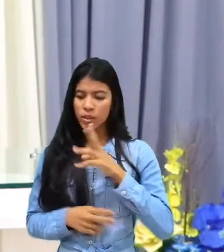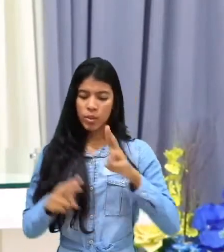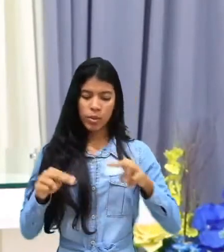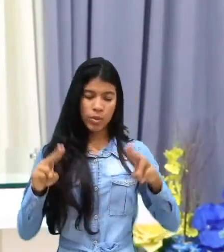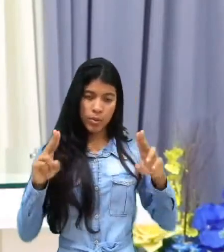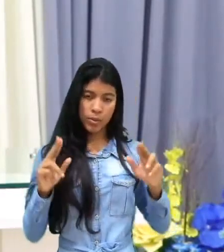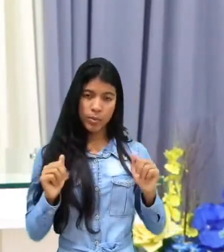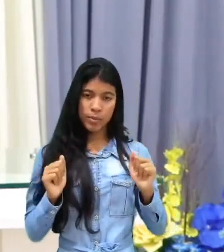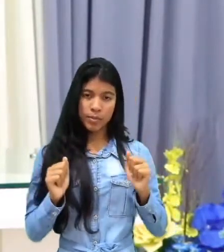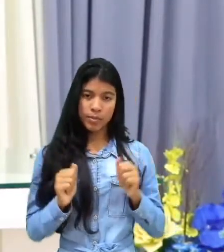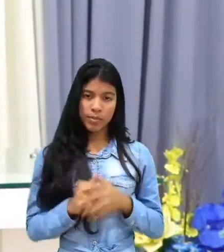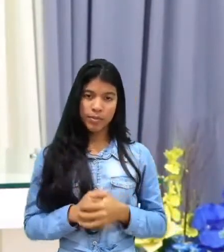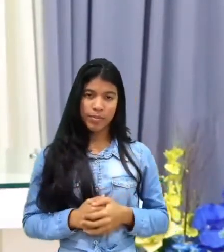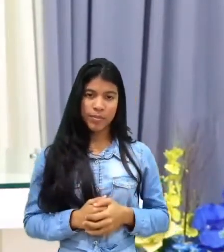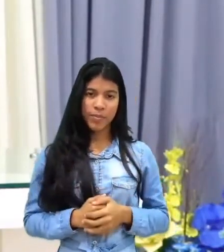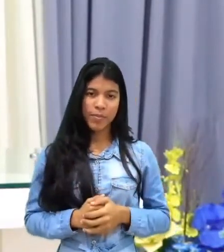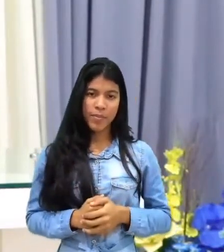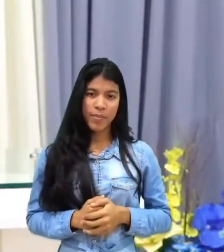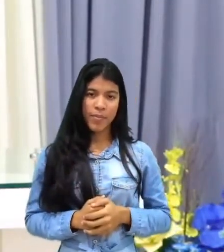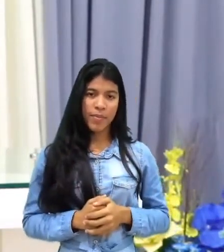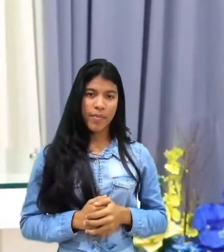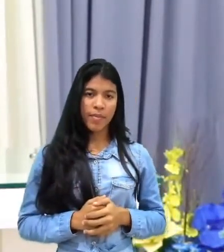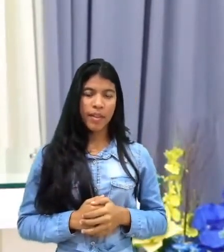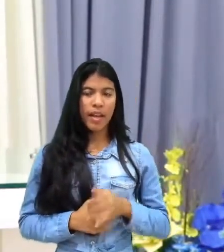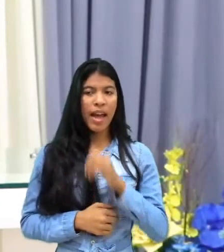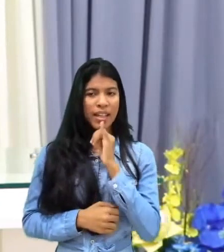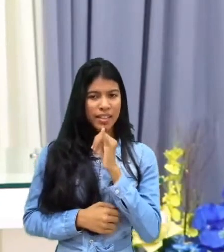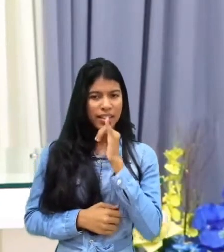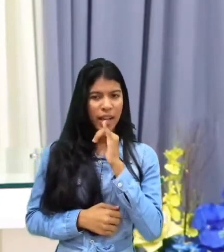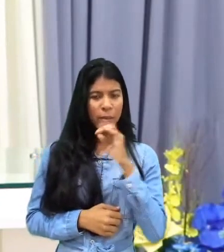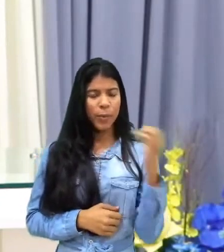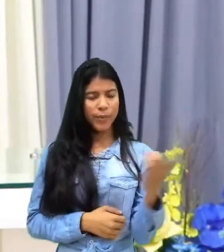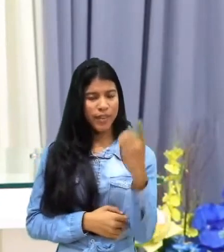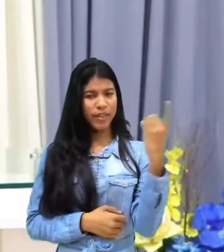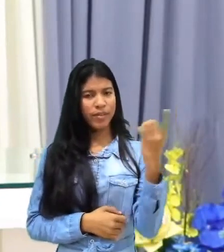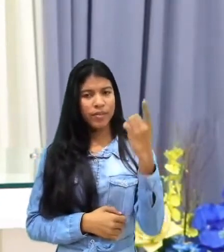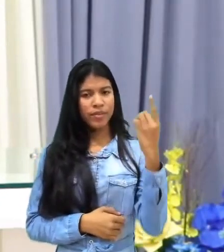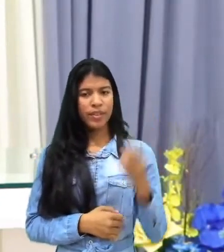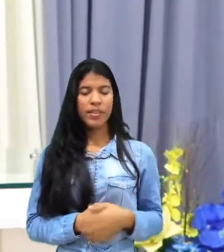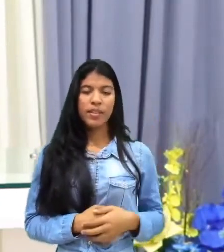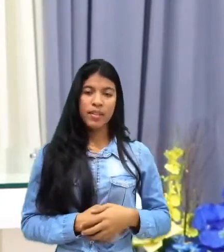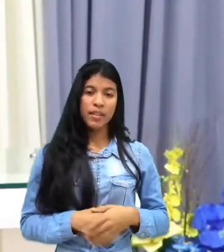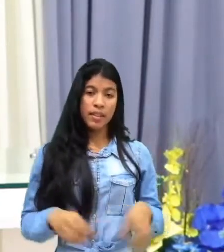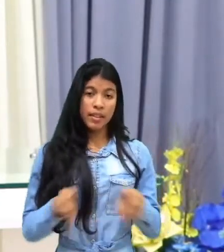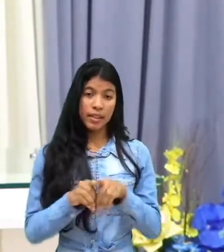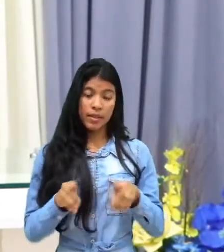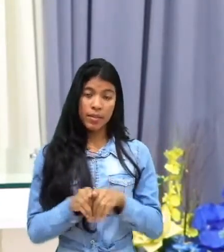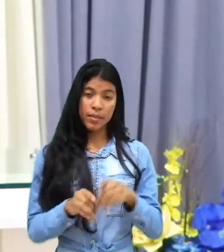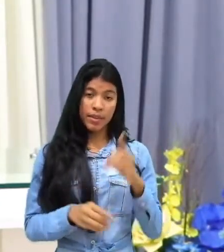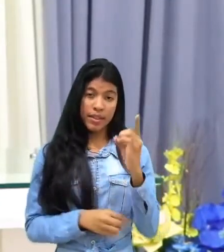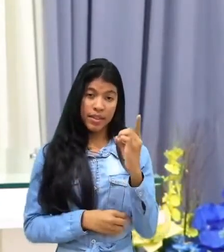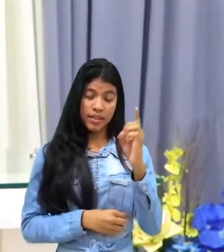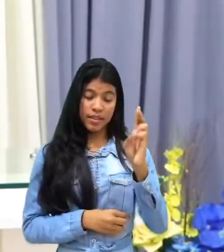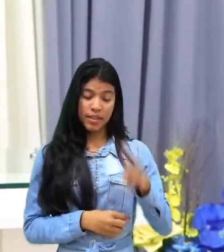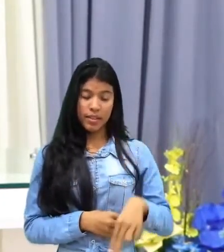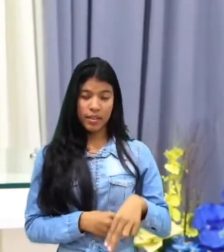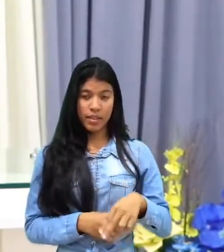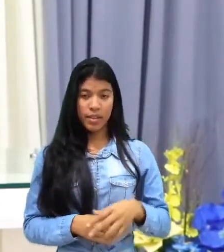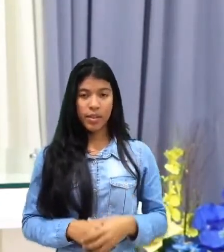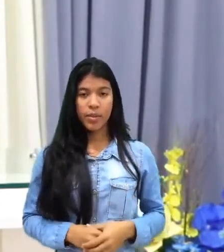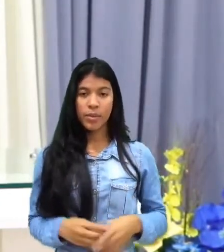Nós podíamos citar Davi, Daniel, né? A mulher do fluxo de sangue, a mulher